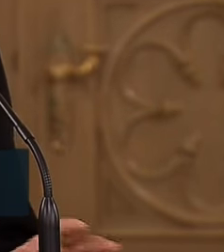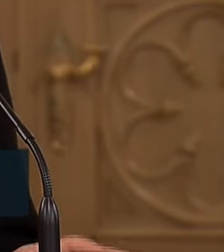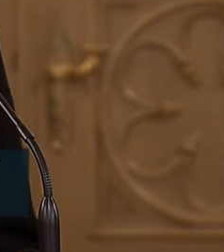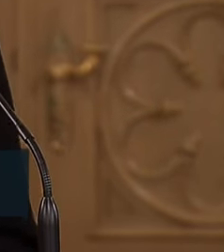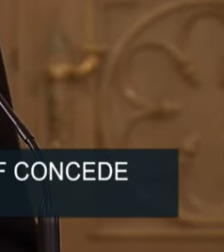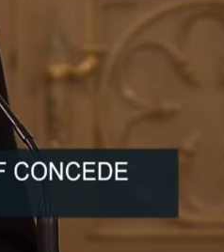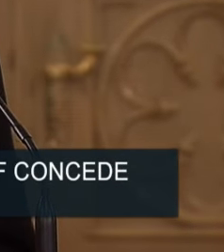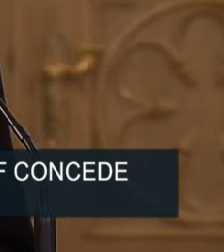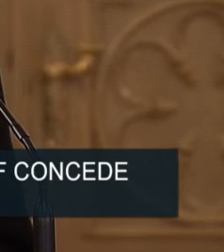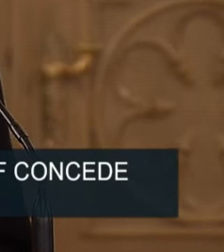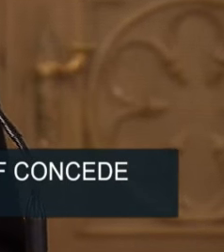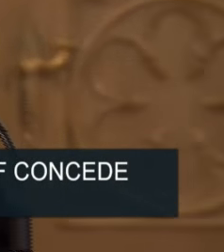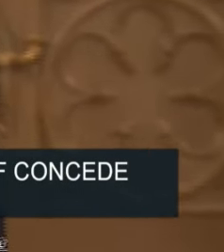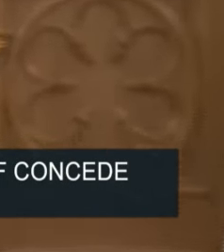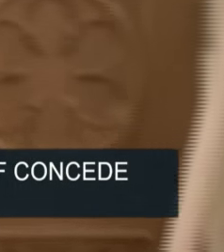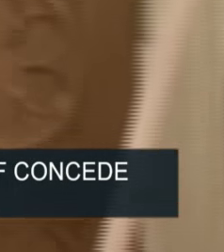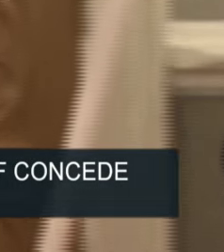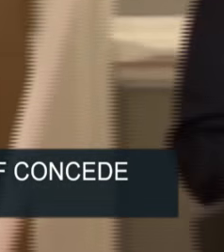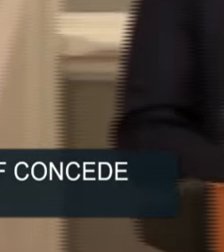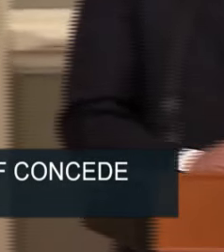Globo.